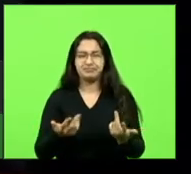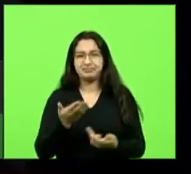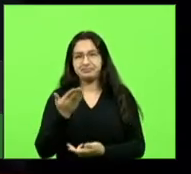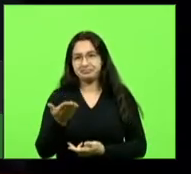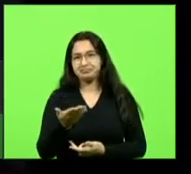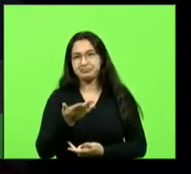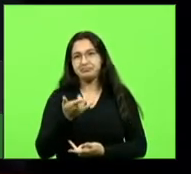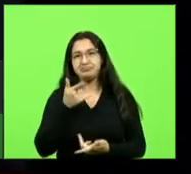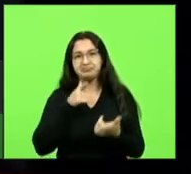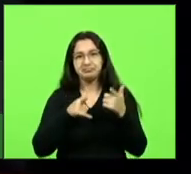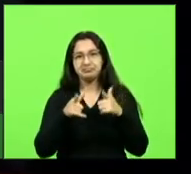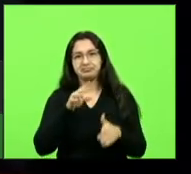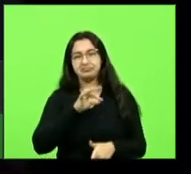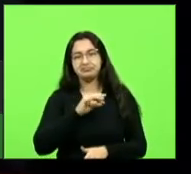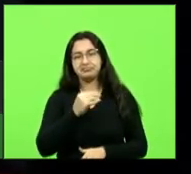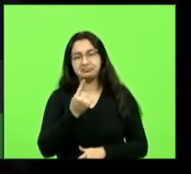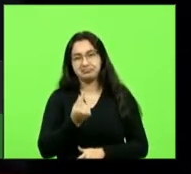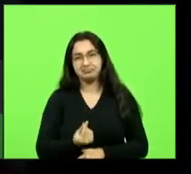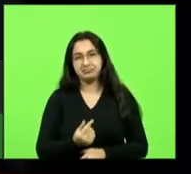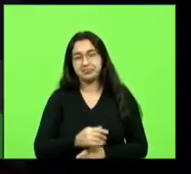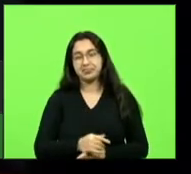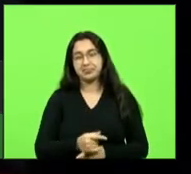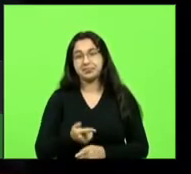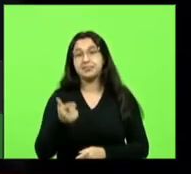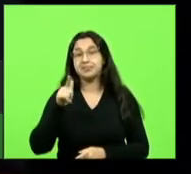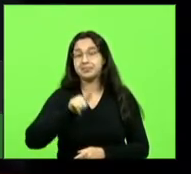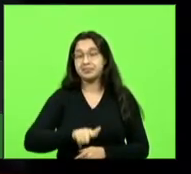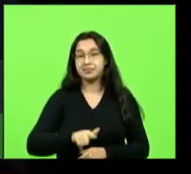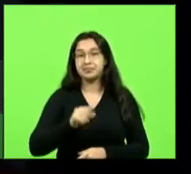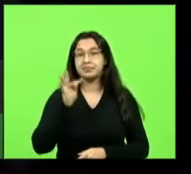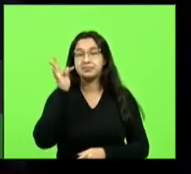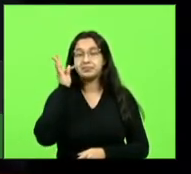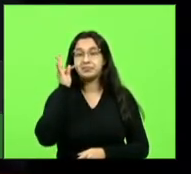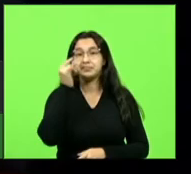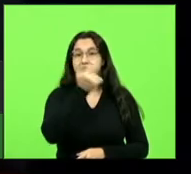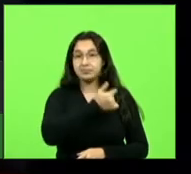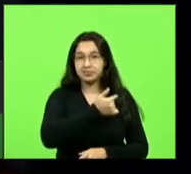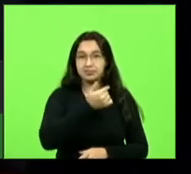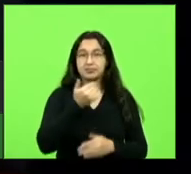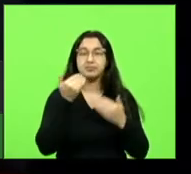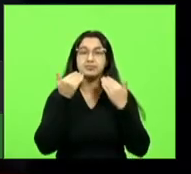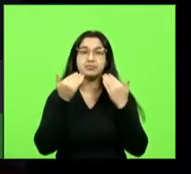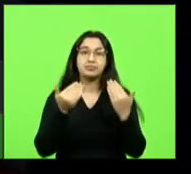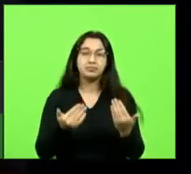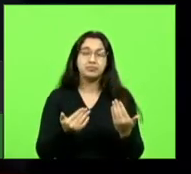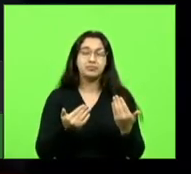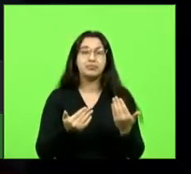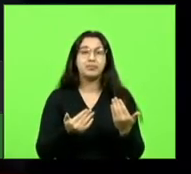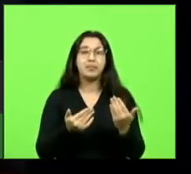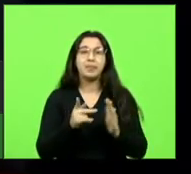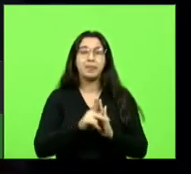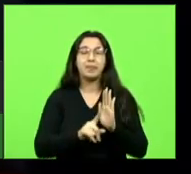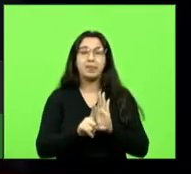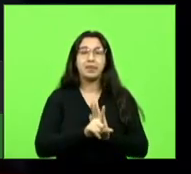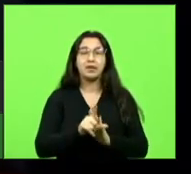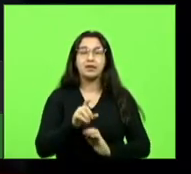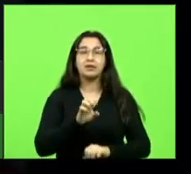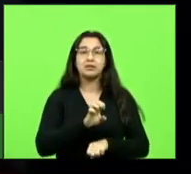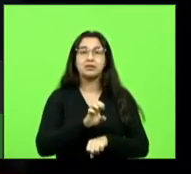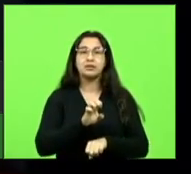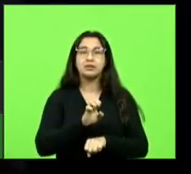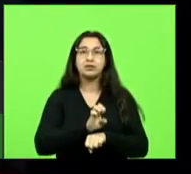de renda. Também nosso colega deputado Fabiano apresentou um projeto de lei sobre um programa estadual de renda